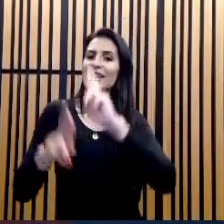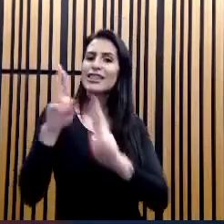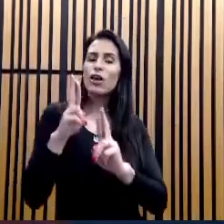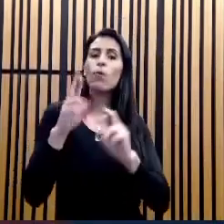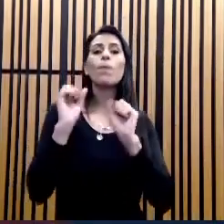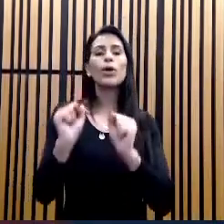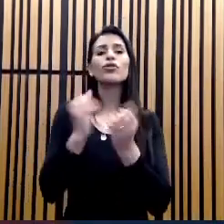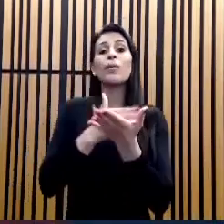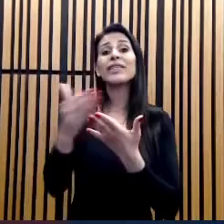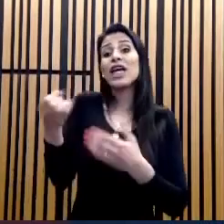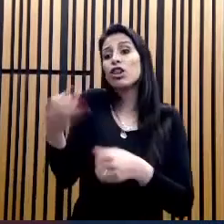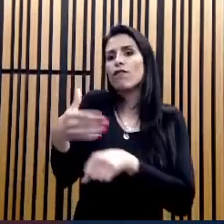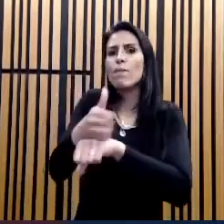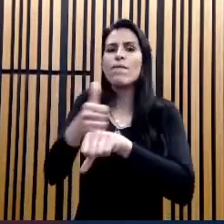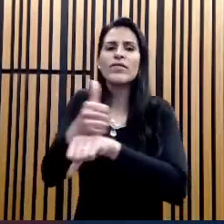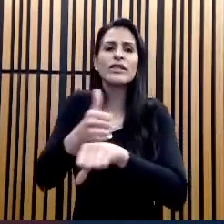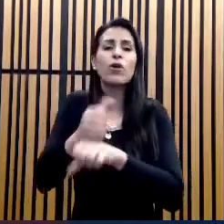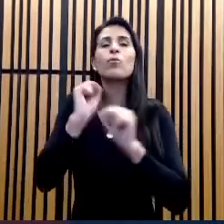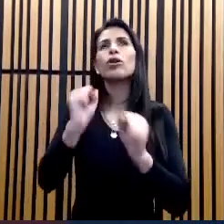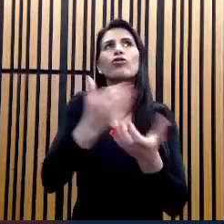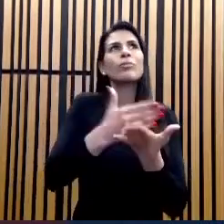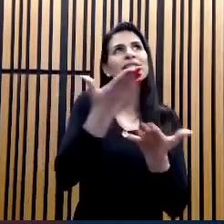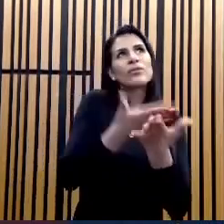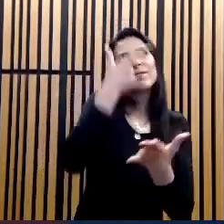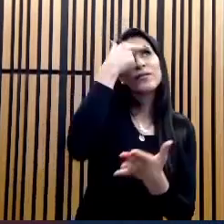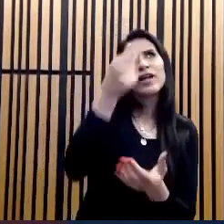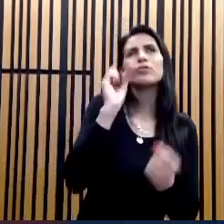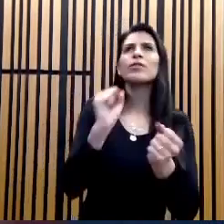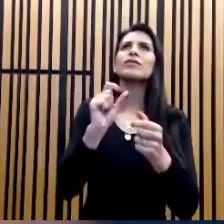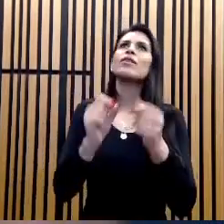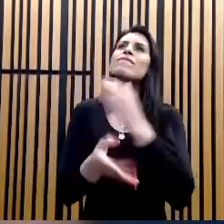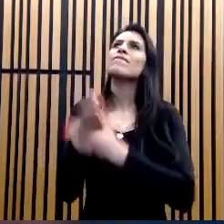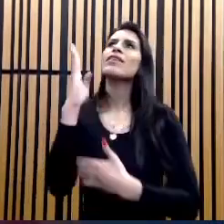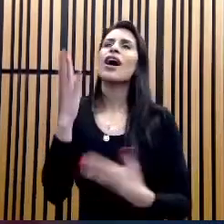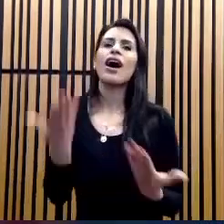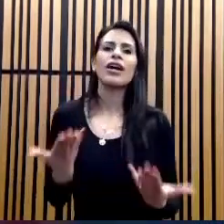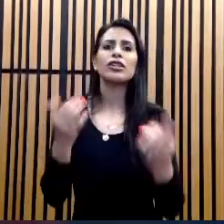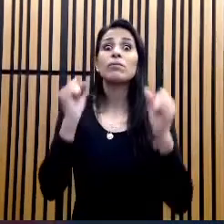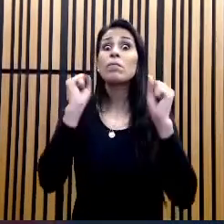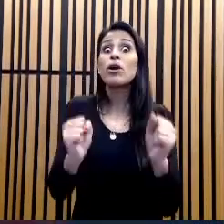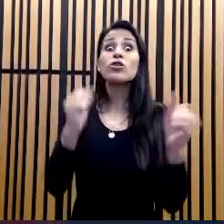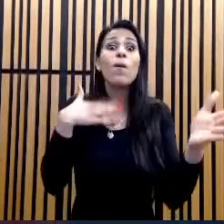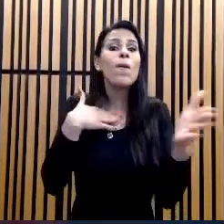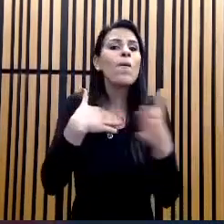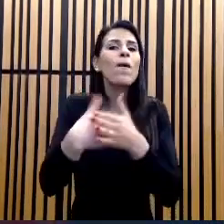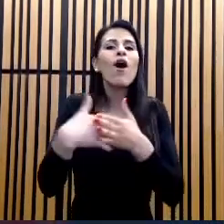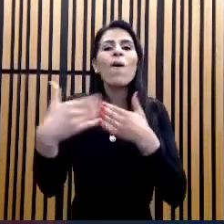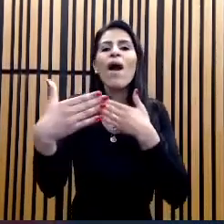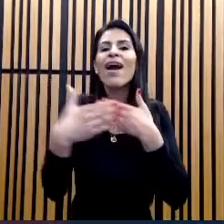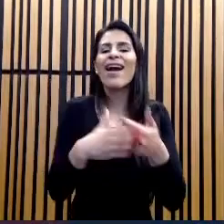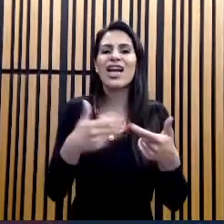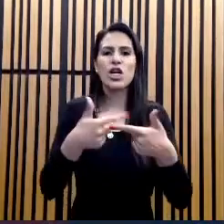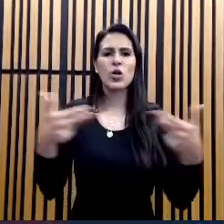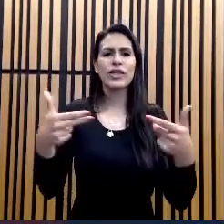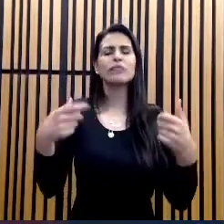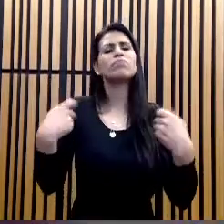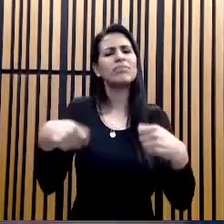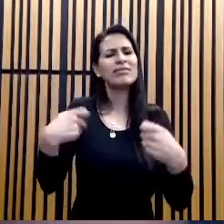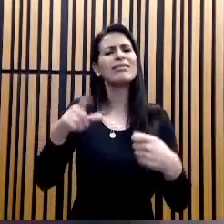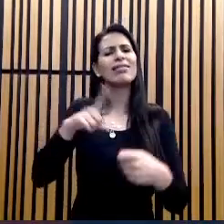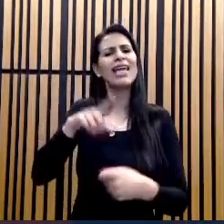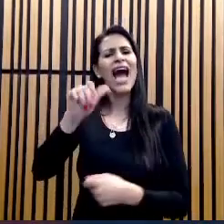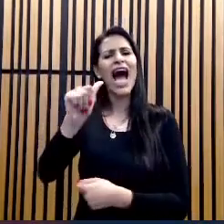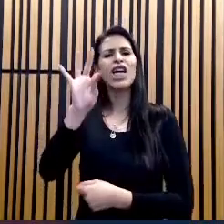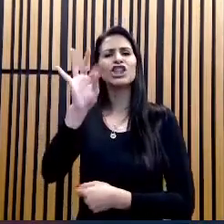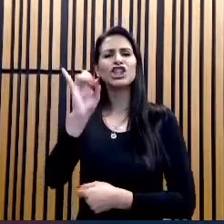pode recomeçar uma faculdade, a gente pode fazer uma viagem, a gente pode qualquer negócio. Atitude é tudo, como a